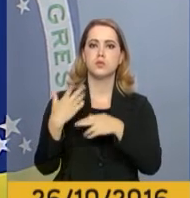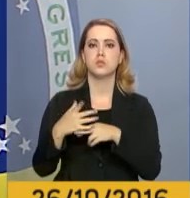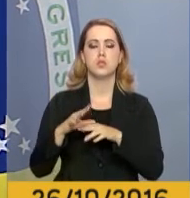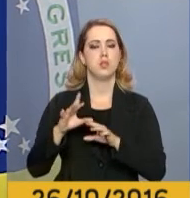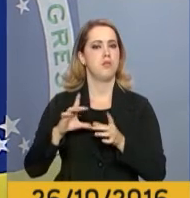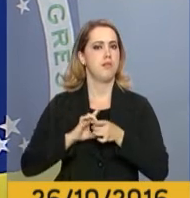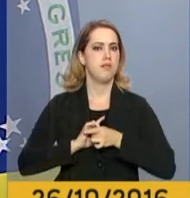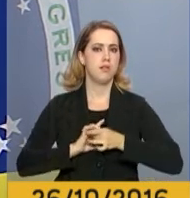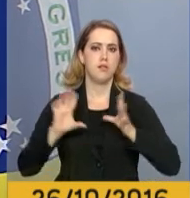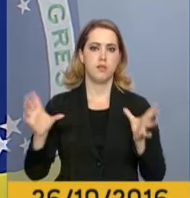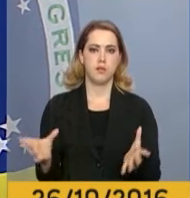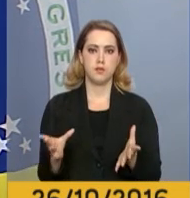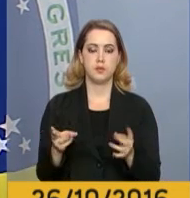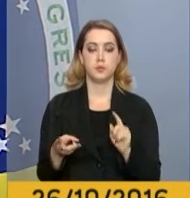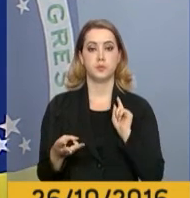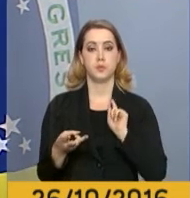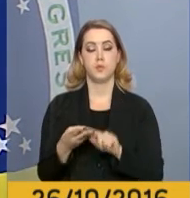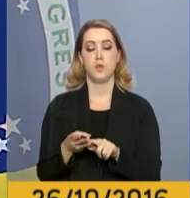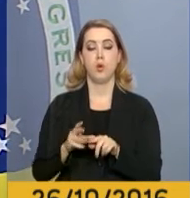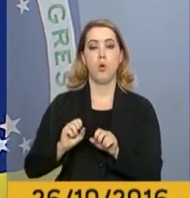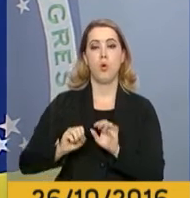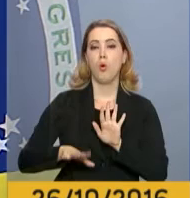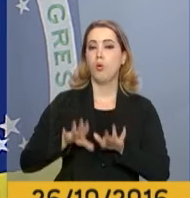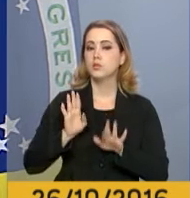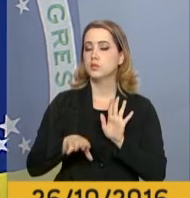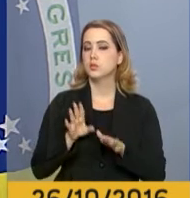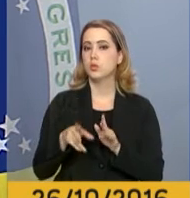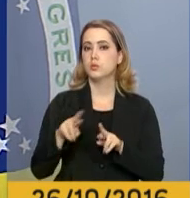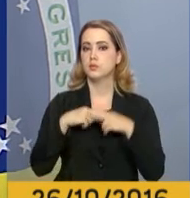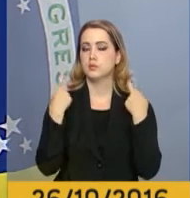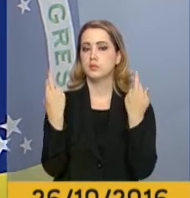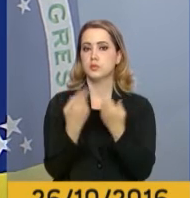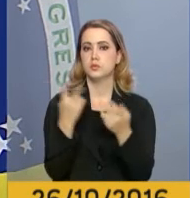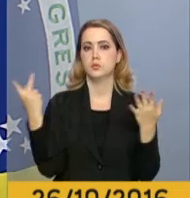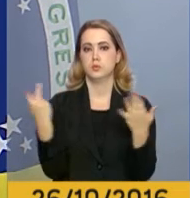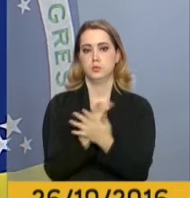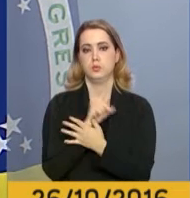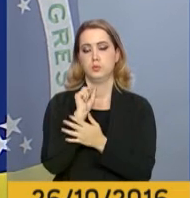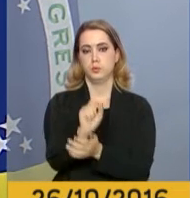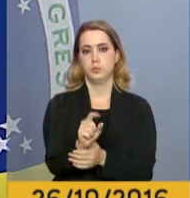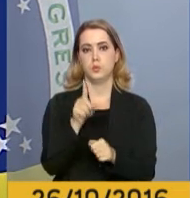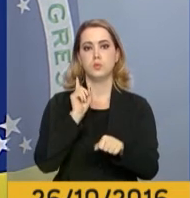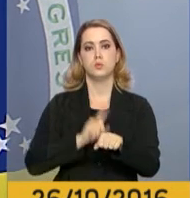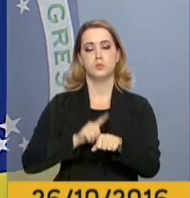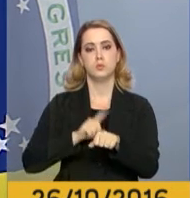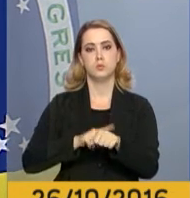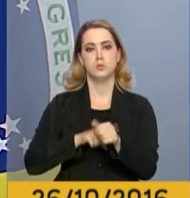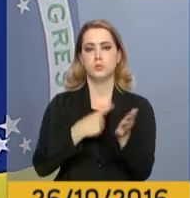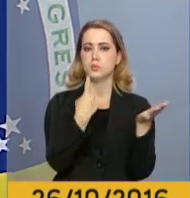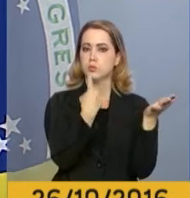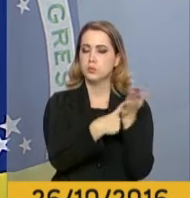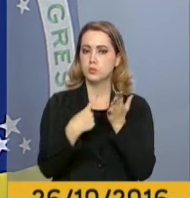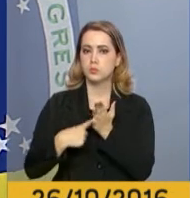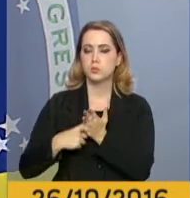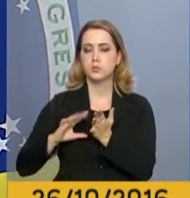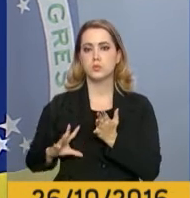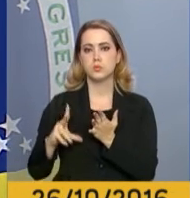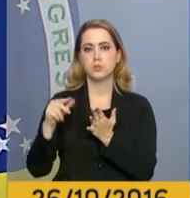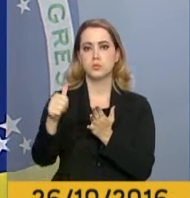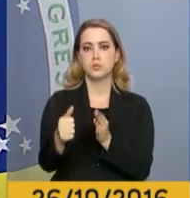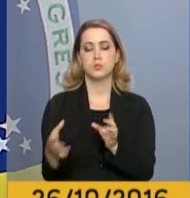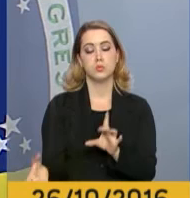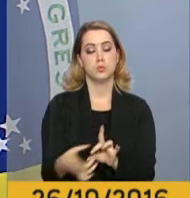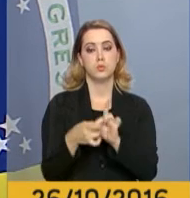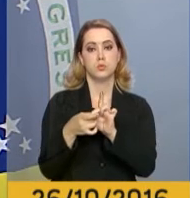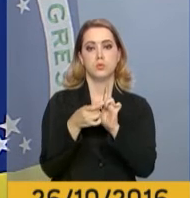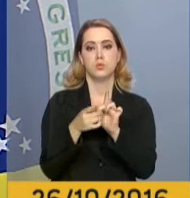desimpedido. Uma eventual reunião, em momento que seja compatível com a agenda de todos os envolvidos, virá